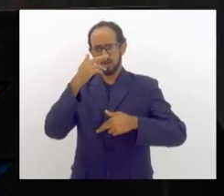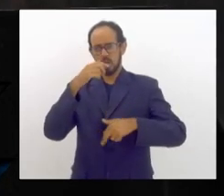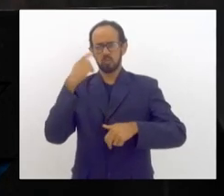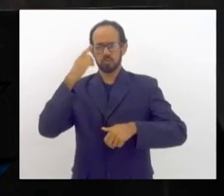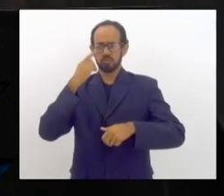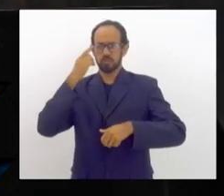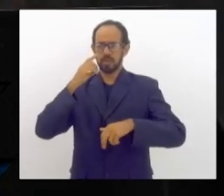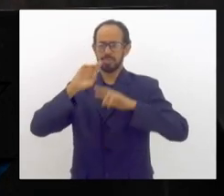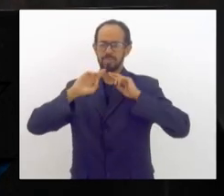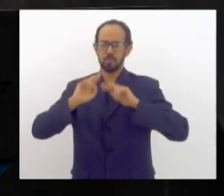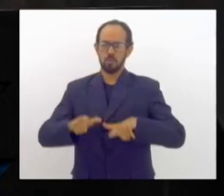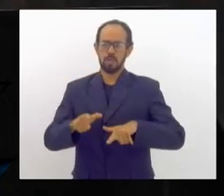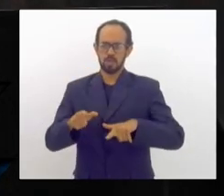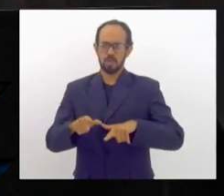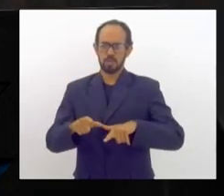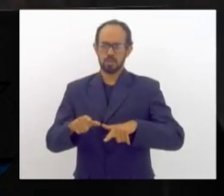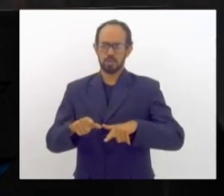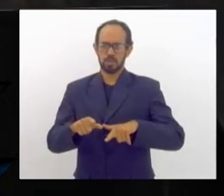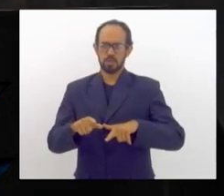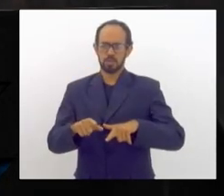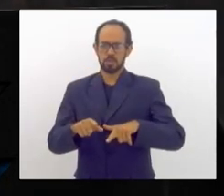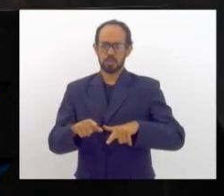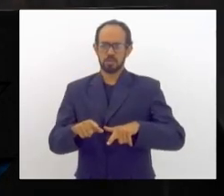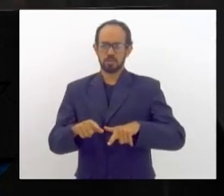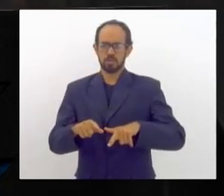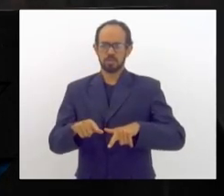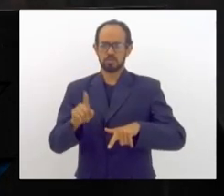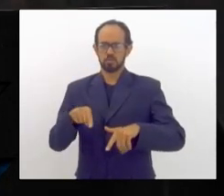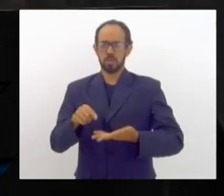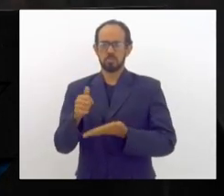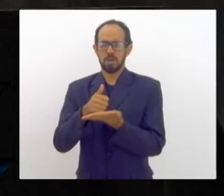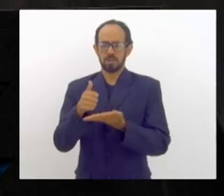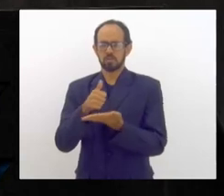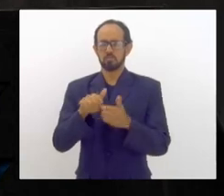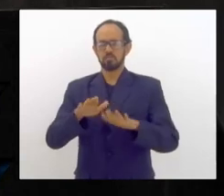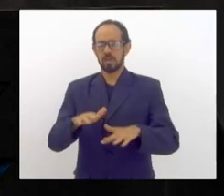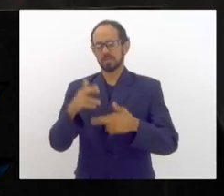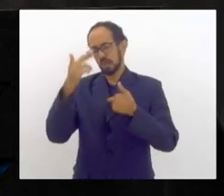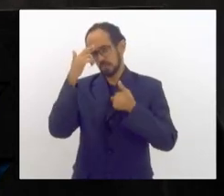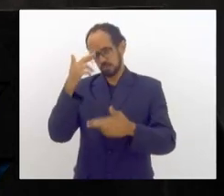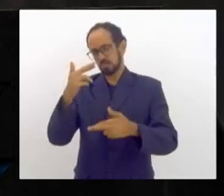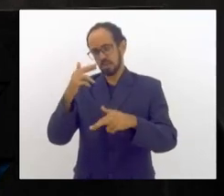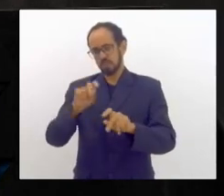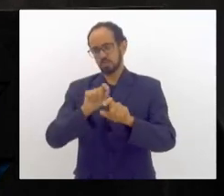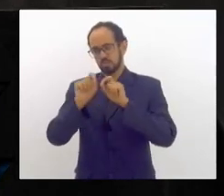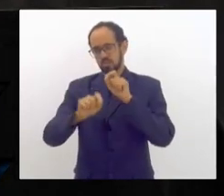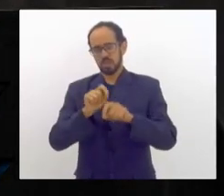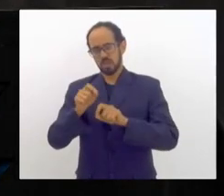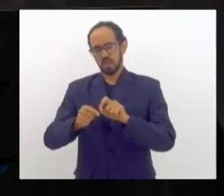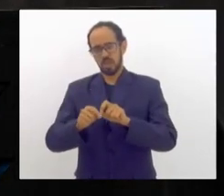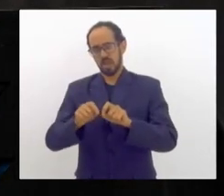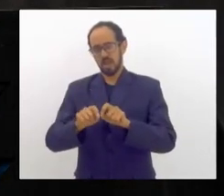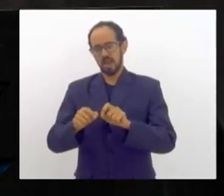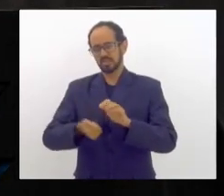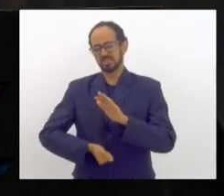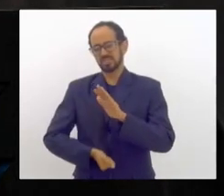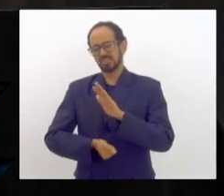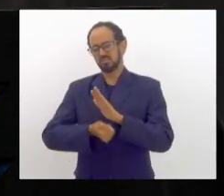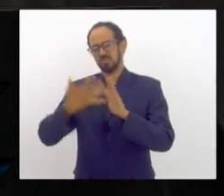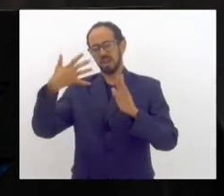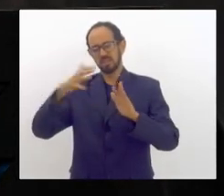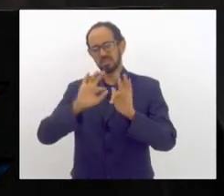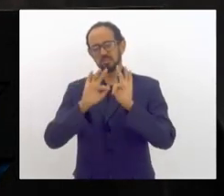que foi eleito por esse povo, acho que isso é o mínimo no parlamento, mas respeito a essas milhares de famílias que